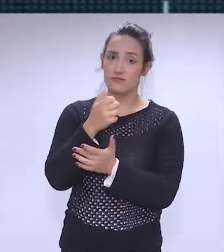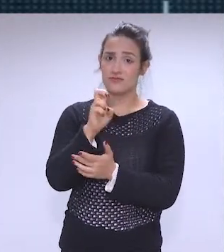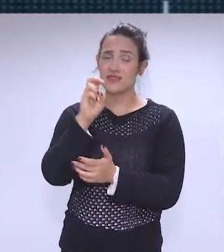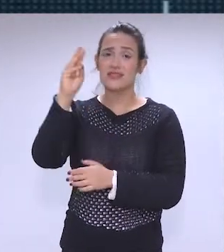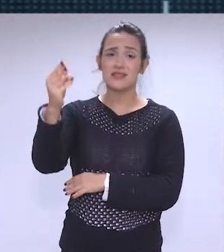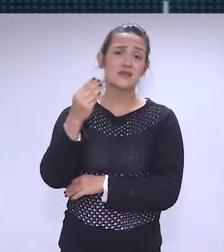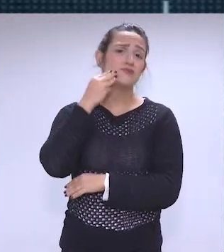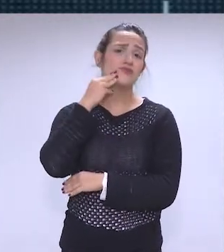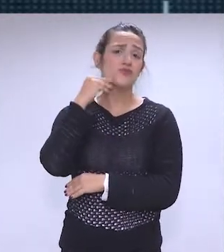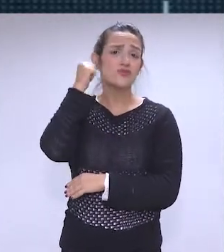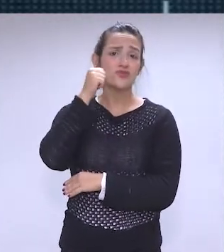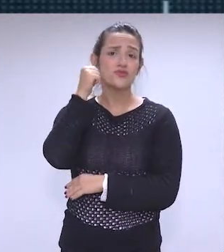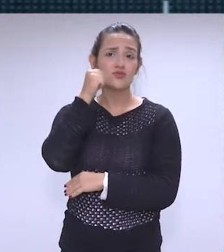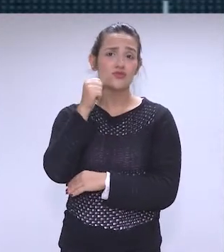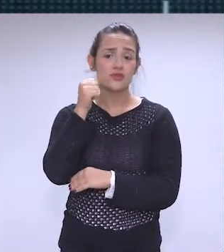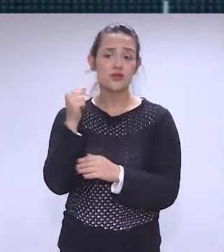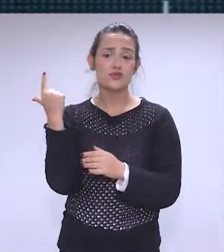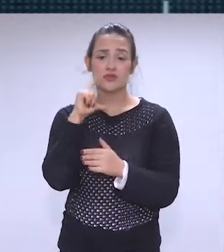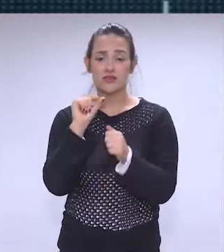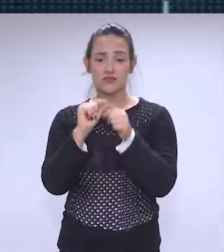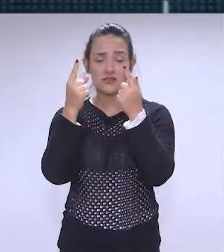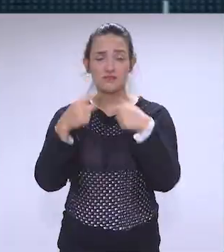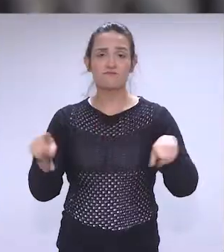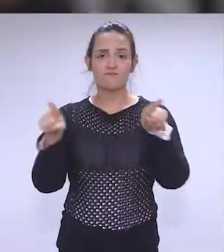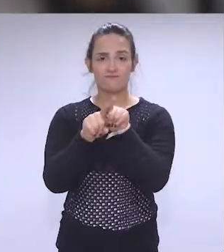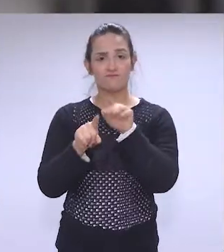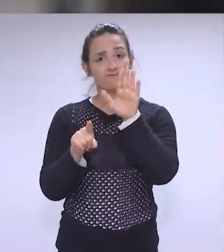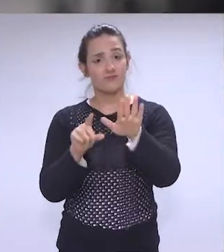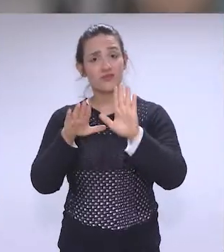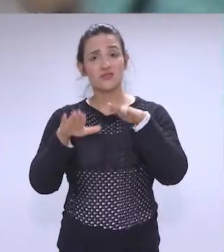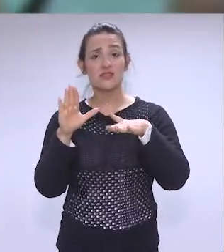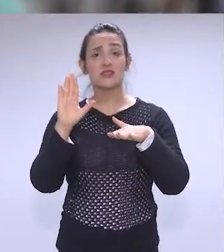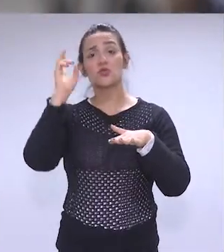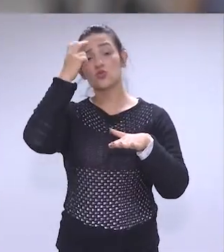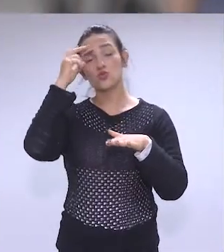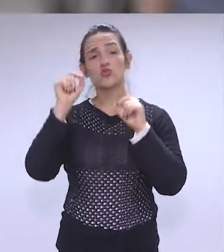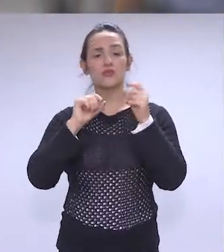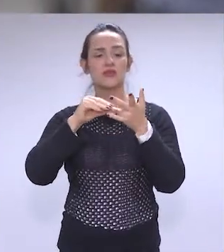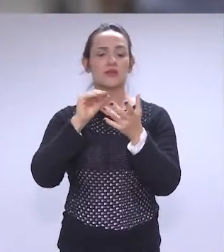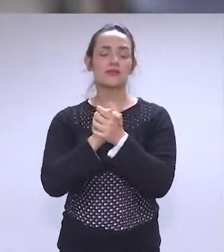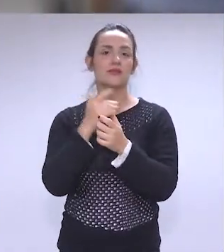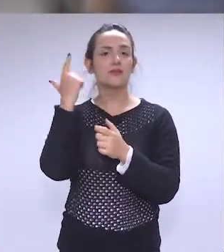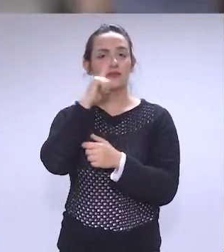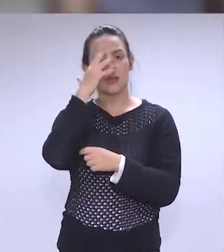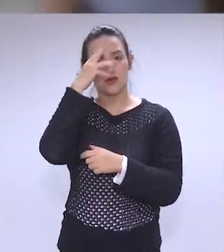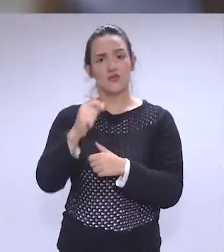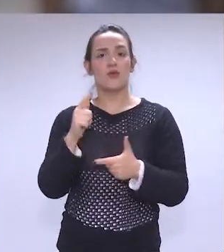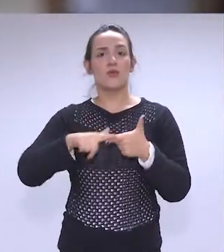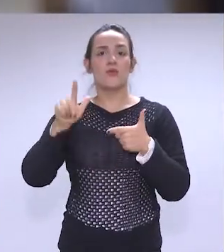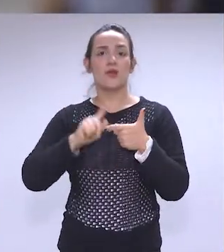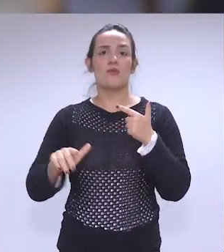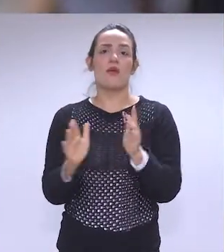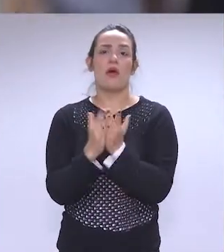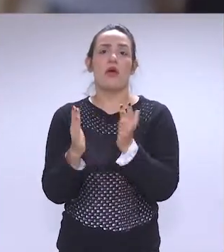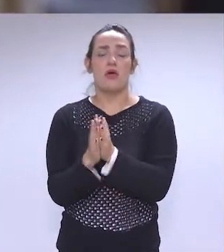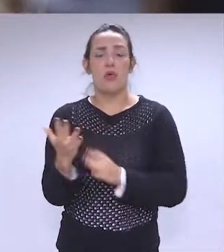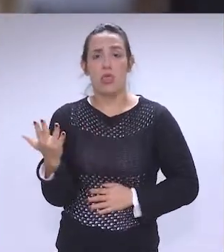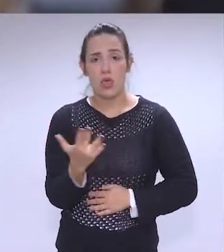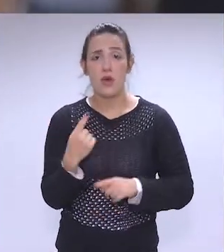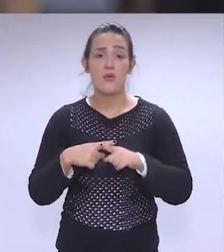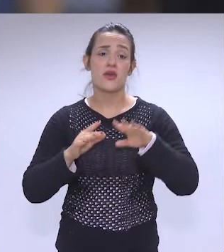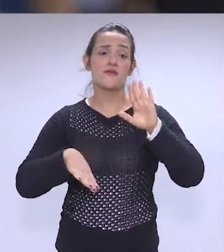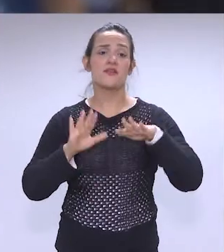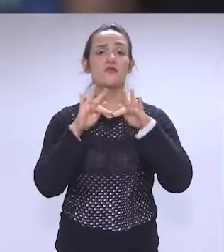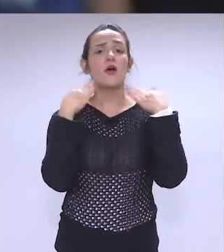de meninas em todo o mundo se unem a um parceiro. Em muitas culturas, o matrimônio representa a solução da pobreza, já que